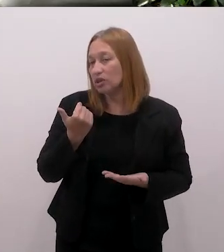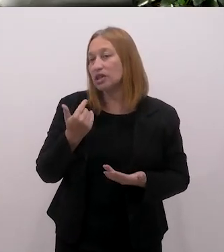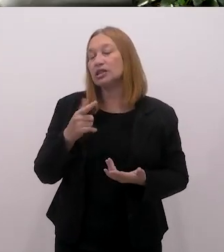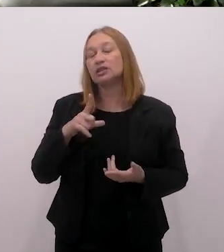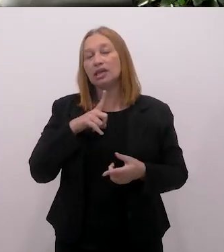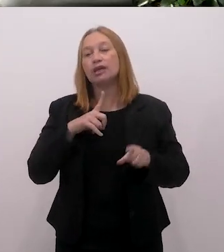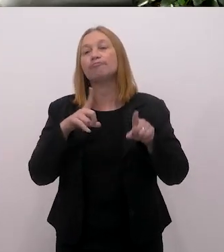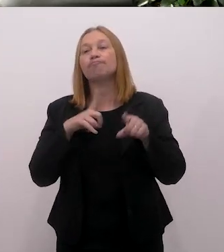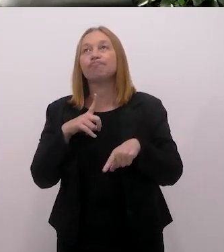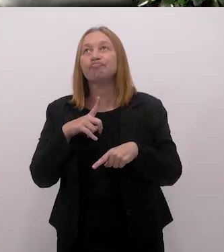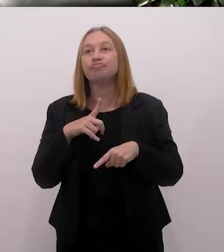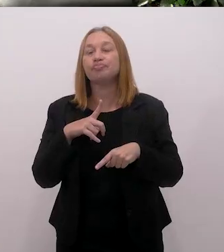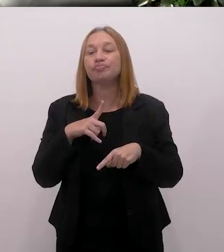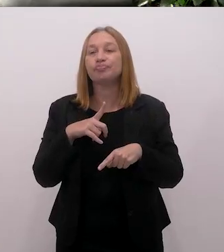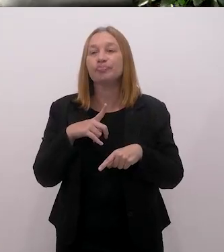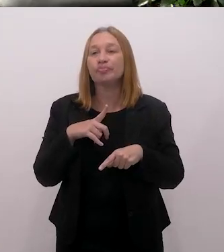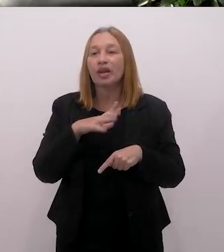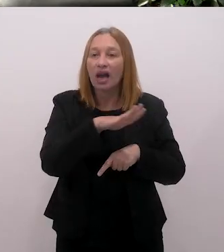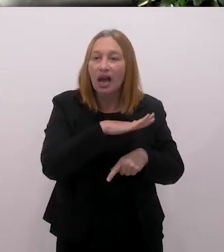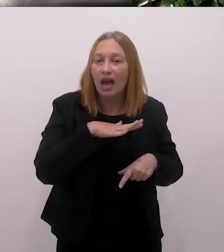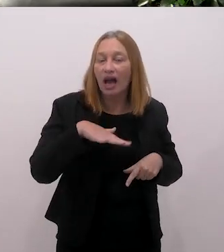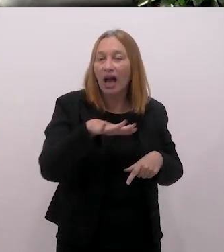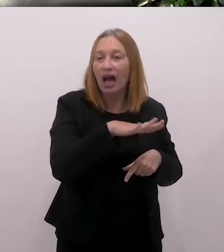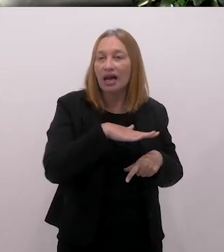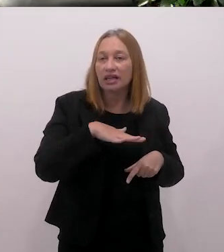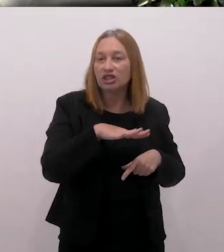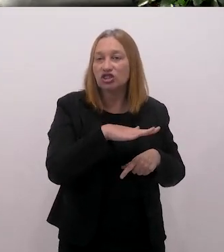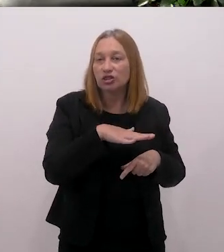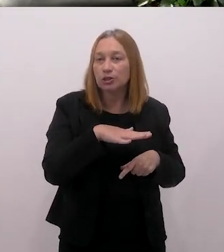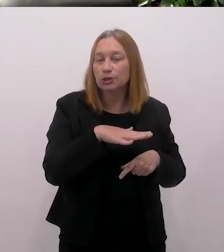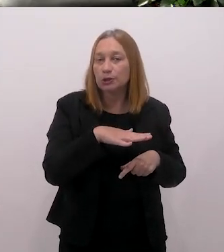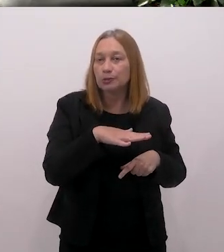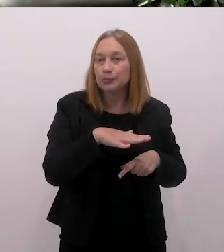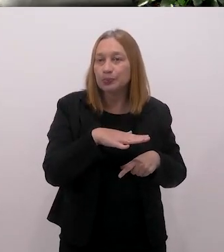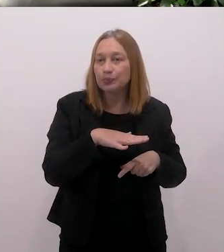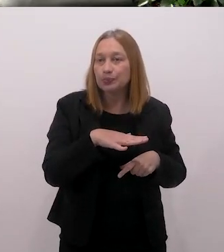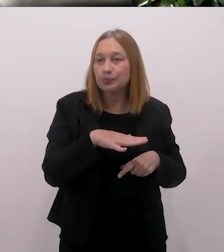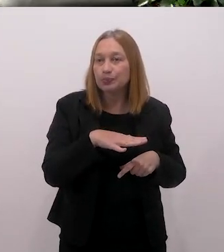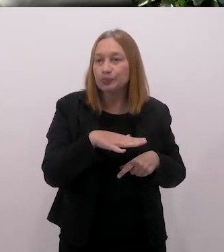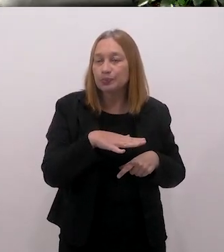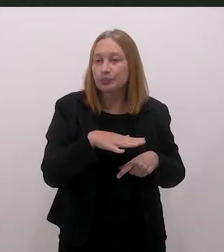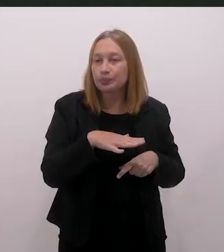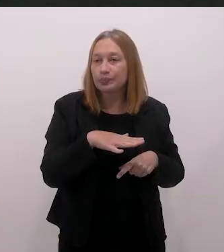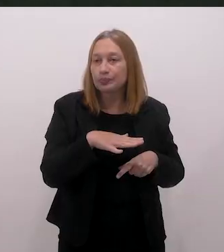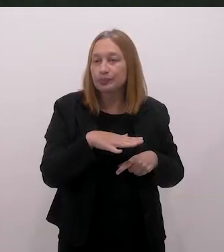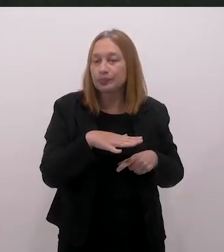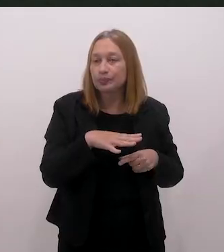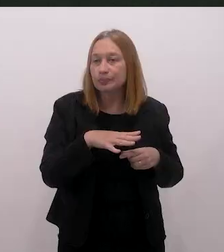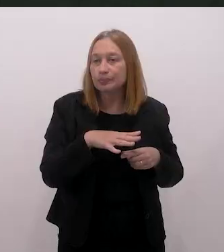da culinária, a gente também tem a parte de